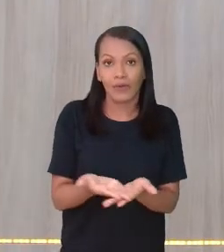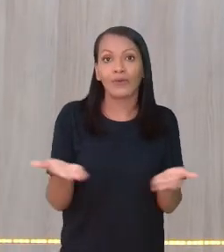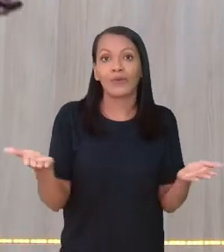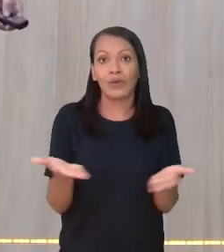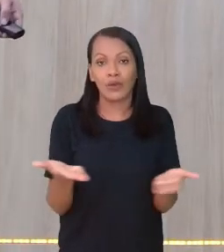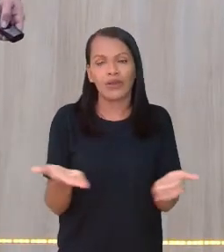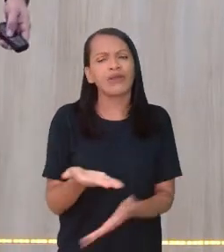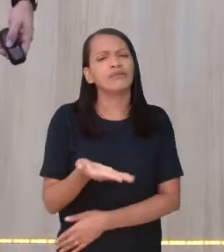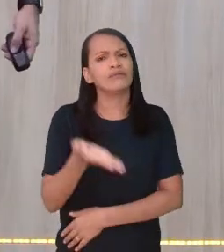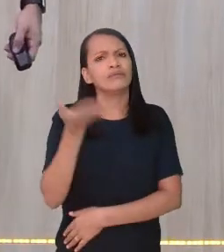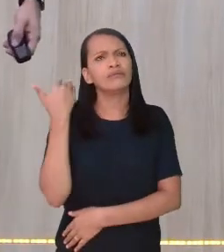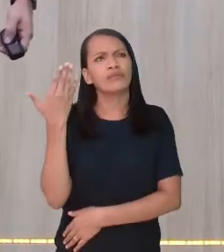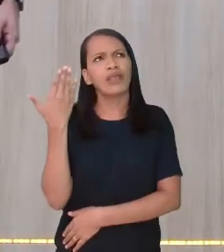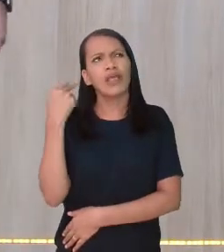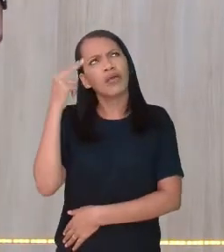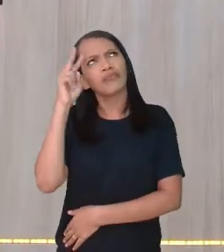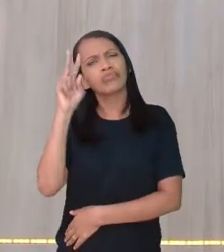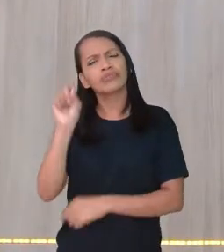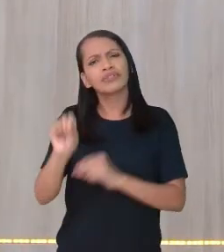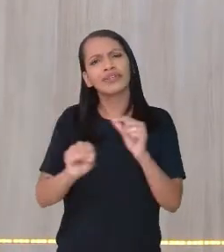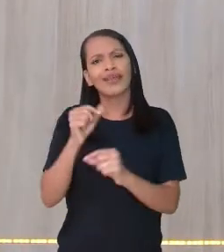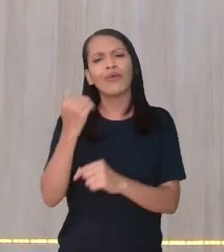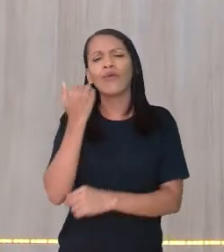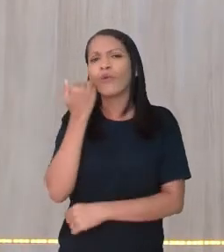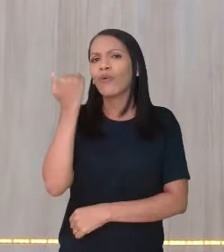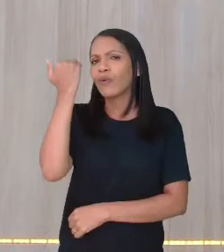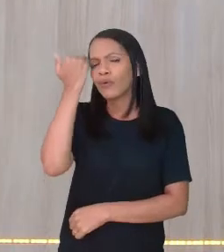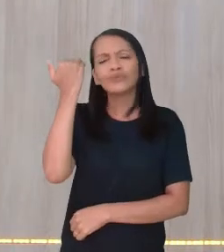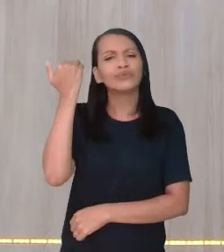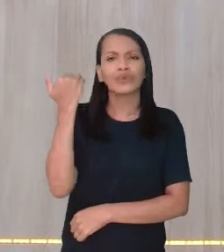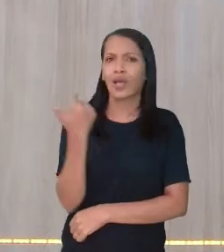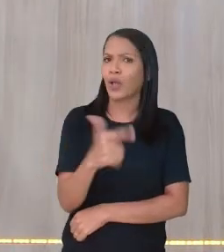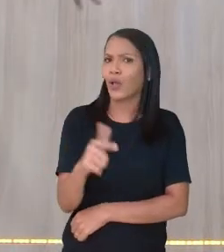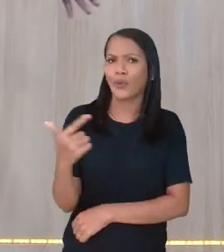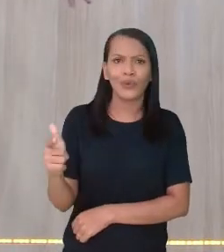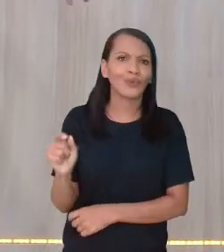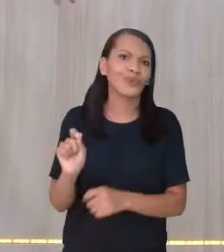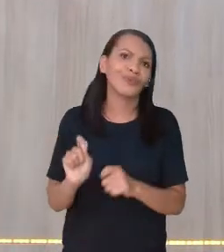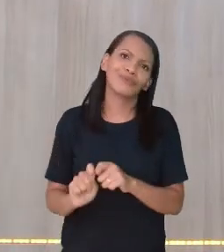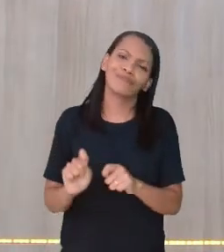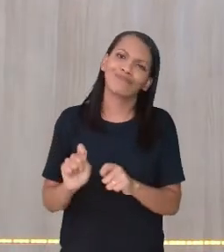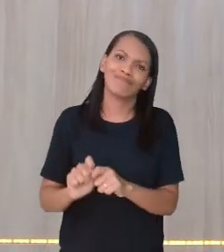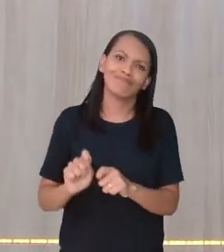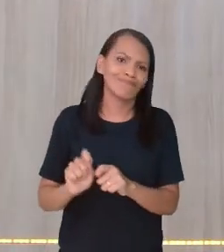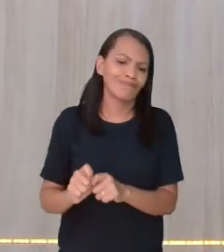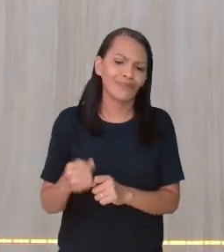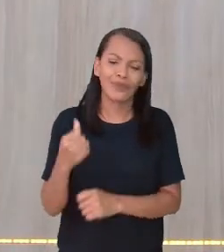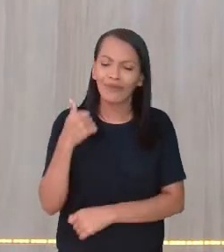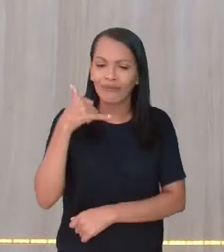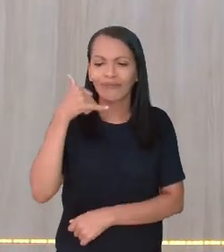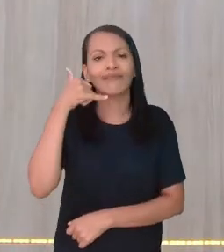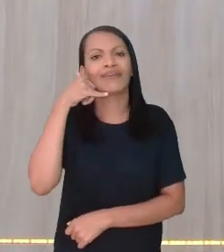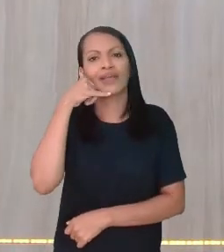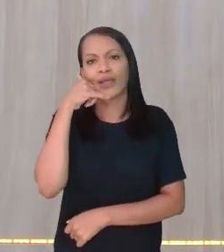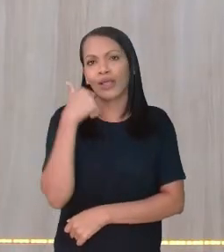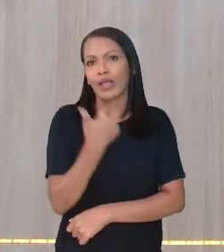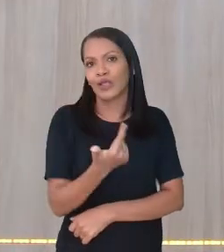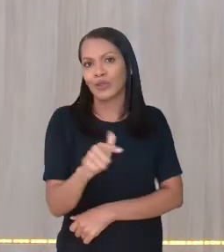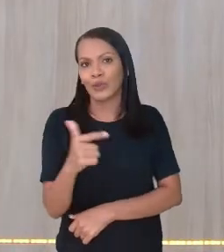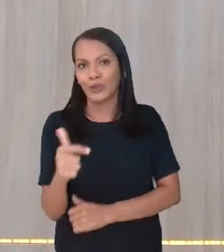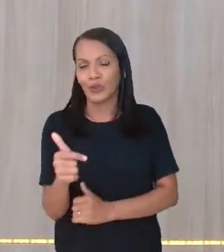minha época de adolescência, que a gente não tinha muito o que fazer, né? Não tinha celular, não